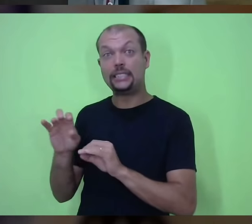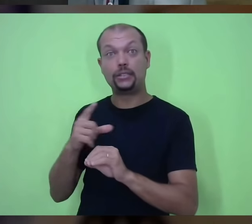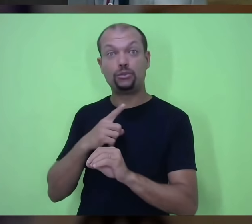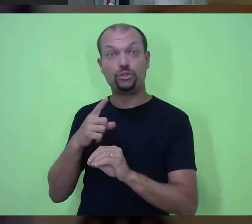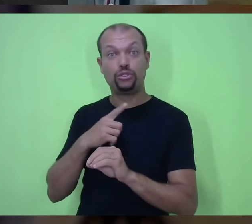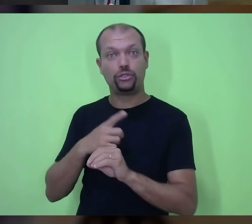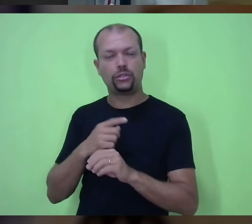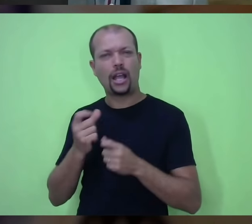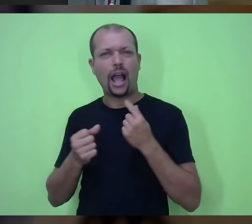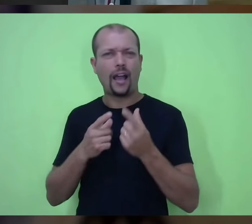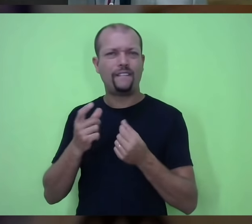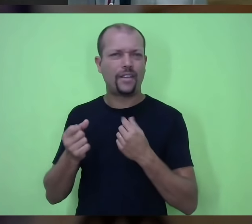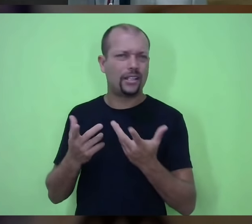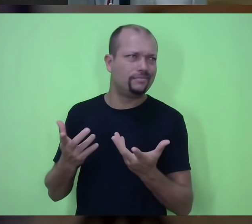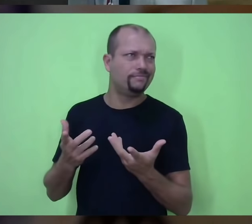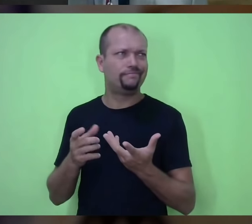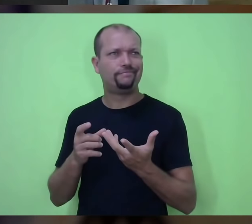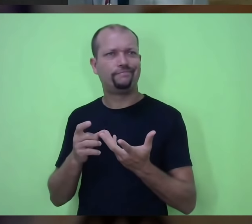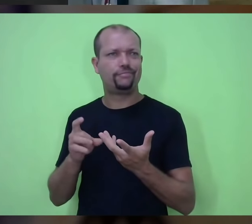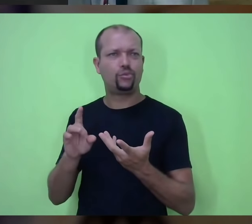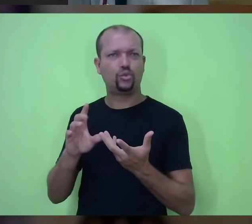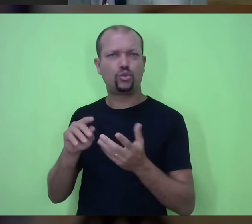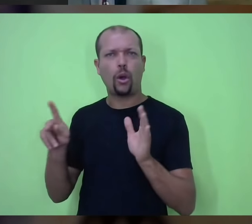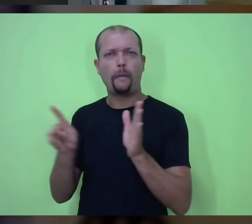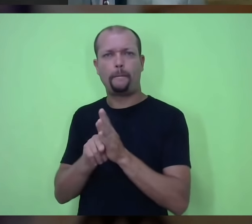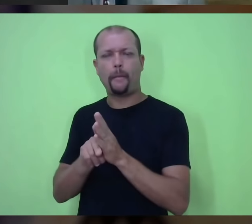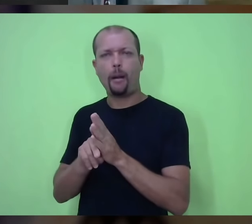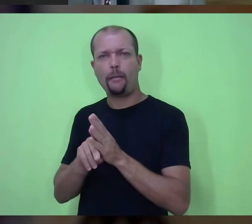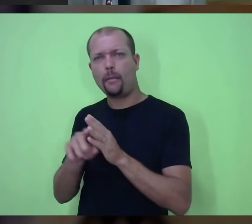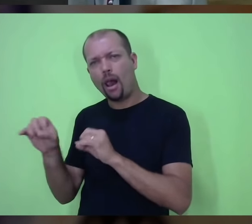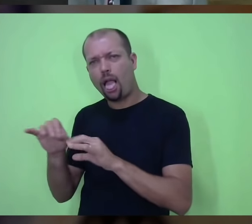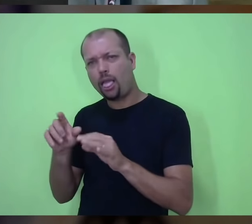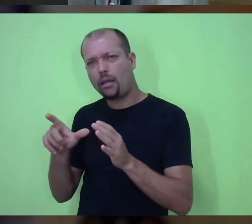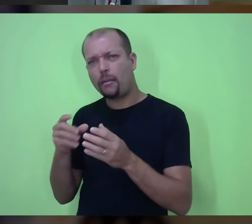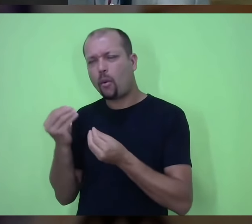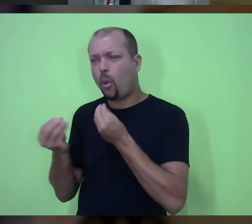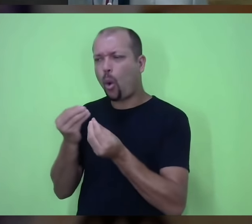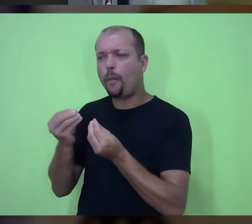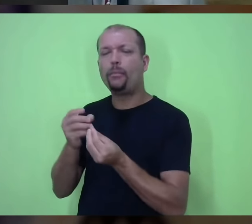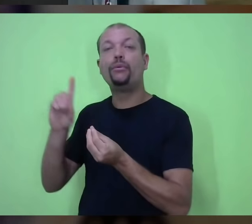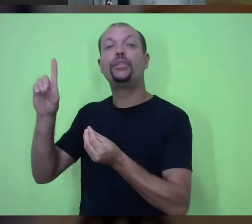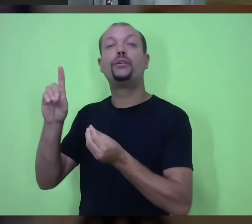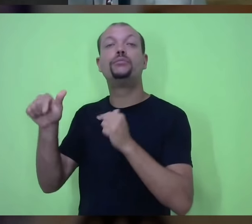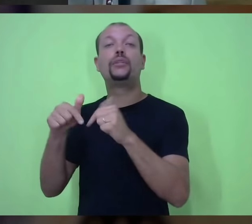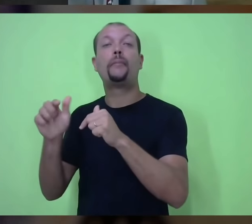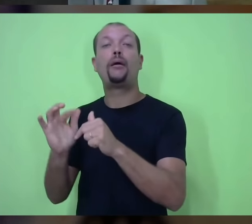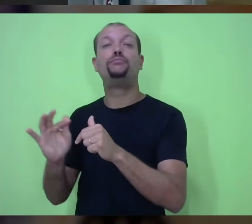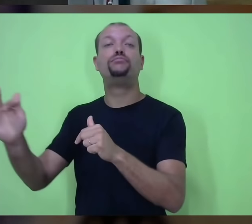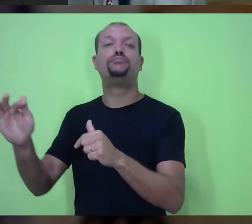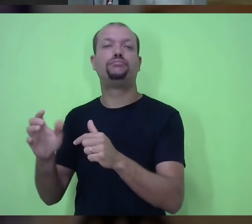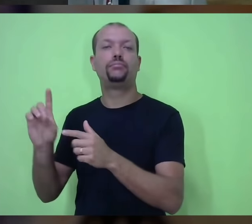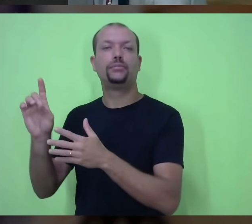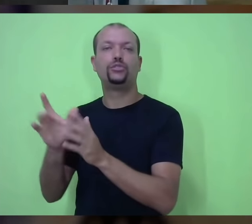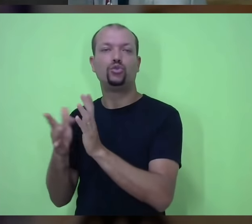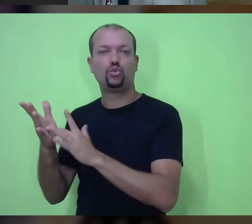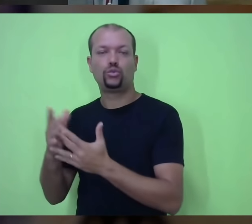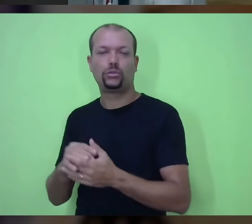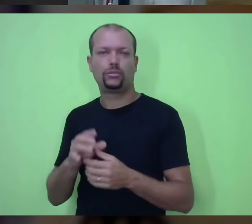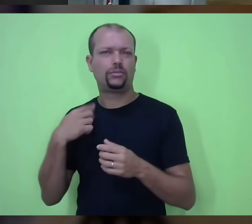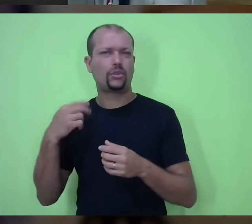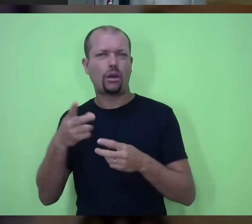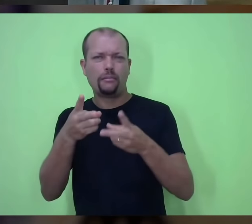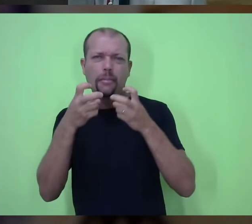vezes, não tão completamente desdobrada, até nós compreendemos a partir do Novo Testamento, sobre como Deus atuaria. E nós vemos, então, que Israel,